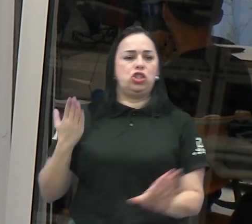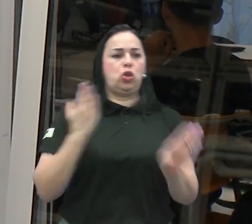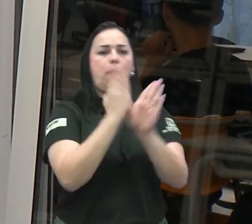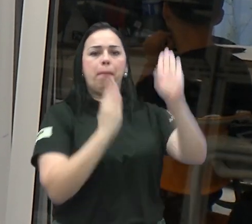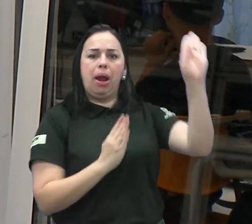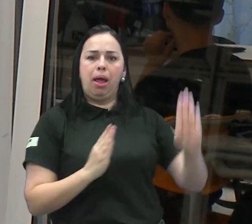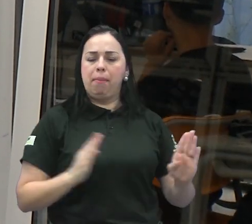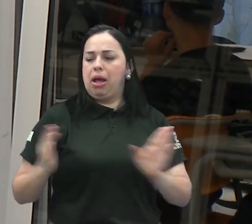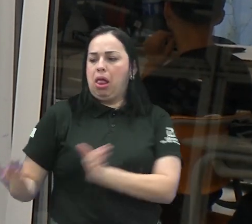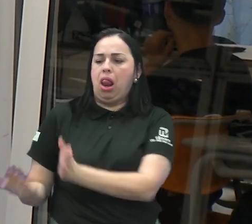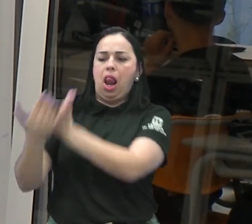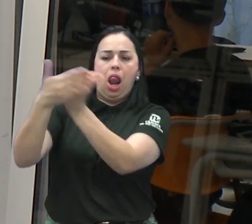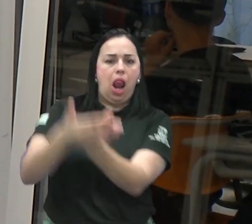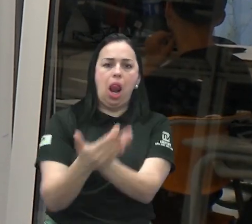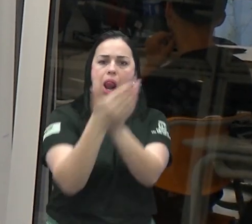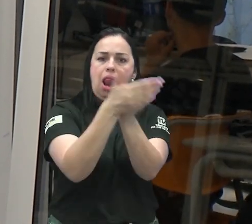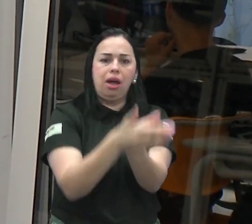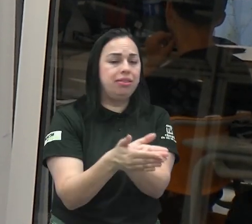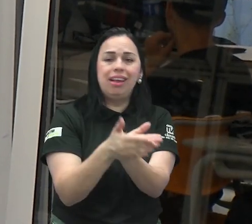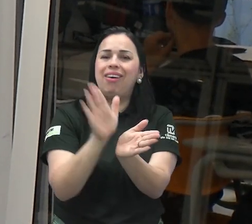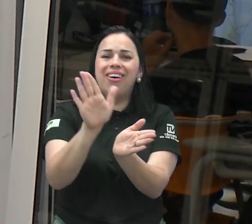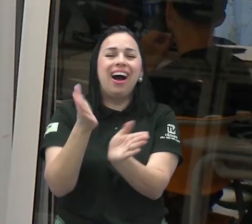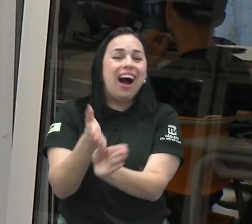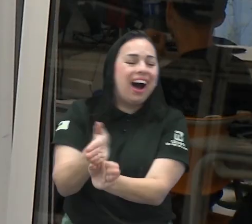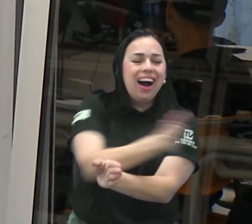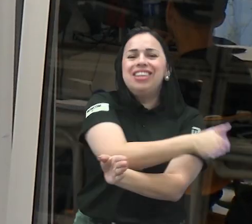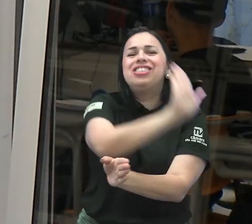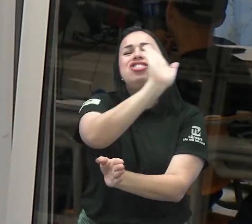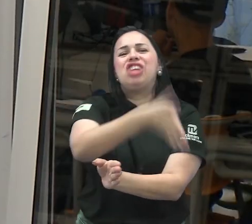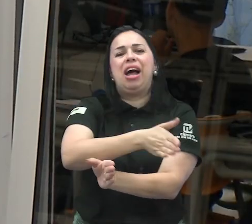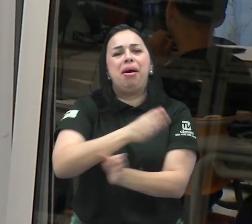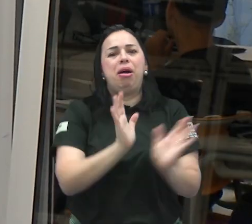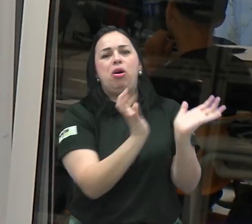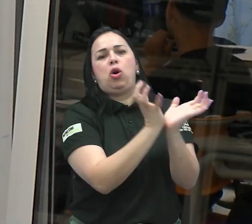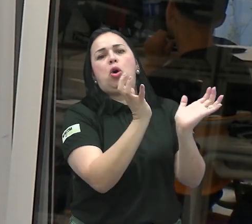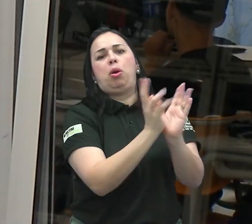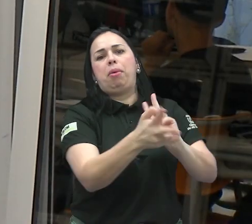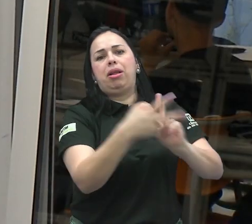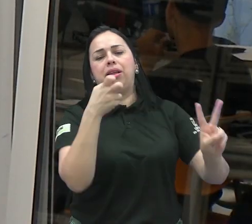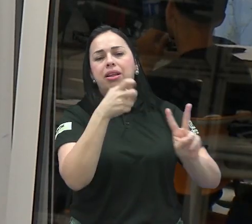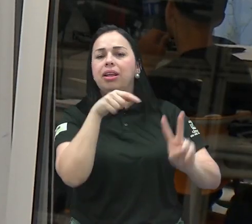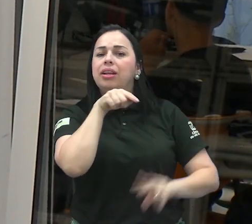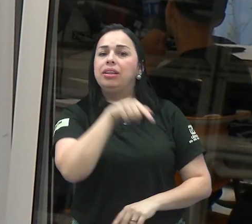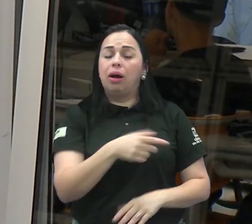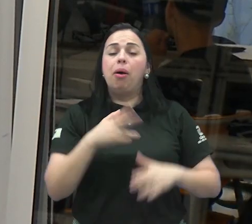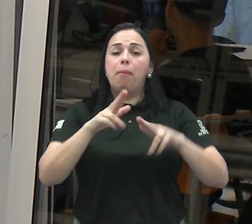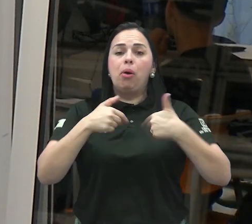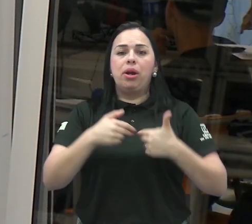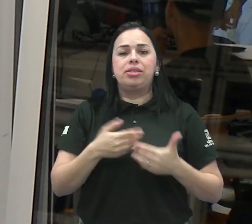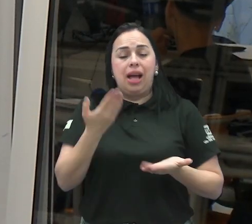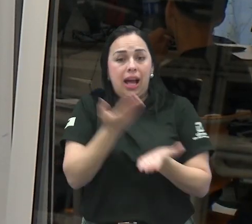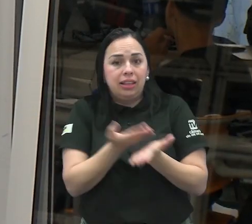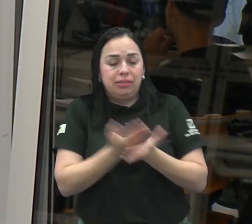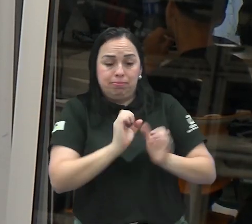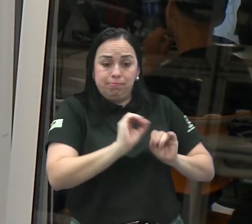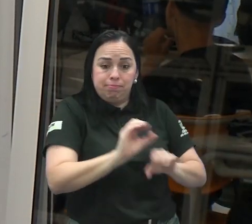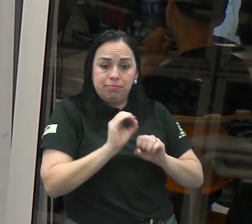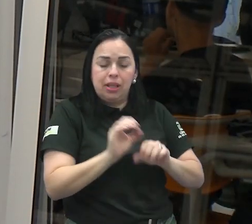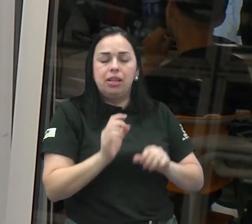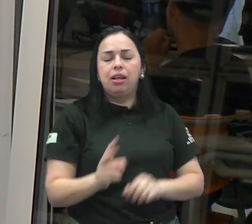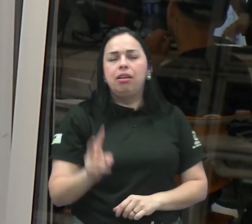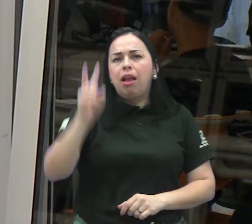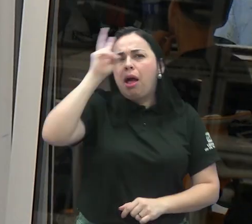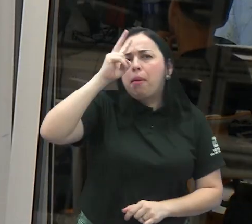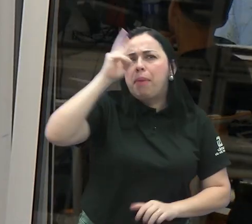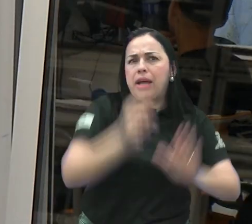um papel europeu isso, o descobrimento do país. Tem muito, os povos antes da chegada dos europeus, aqui tem muita prática nisso. Tipo,